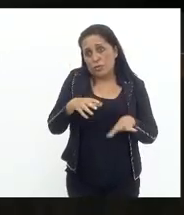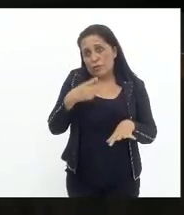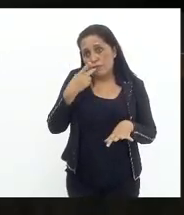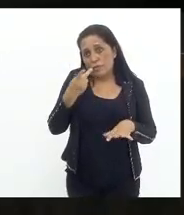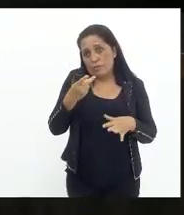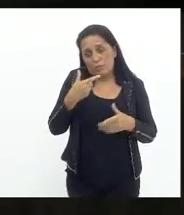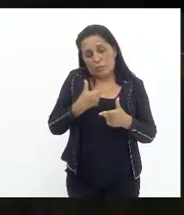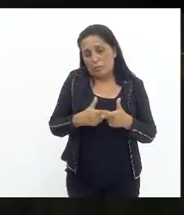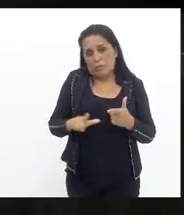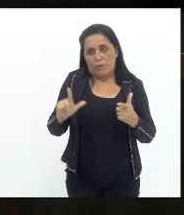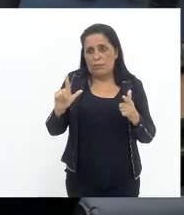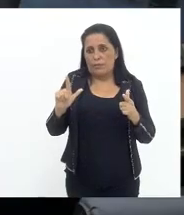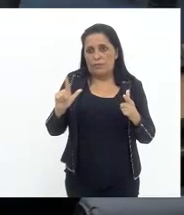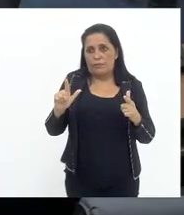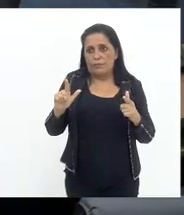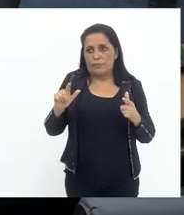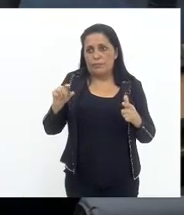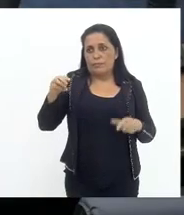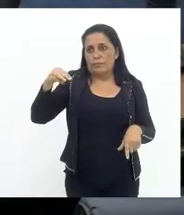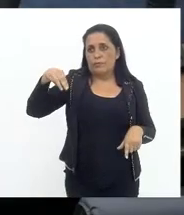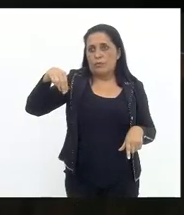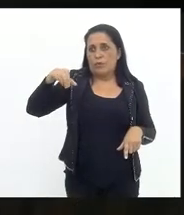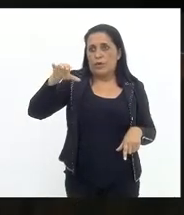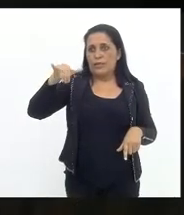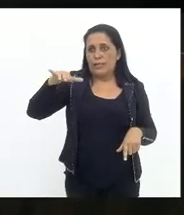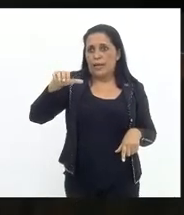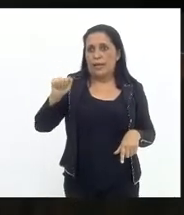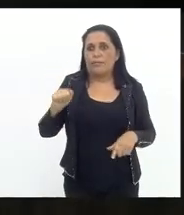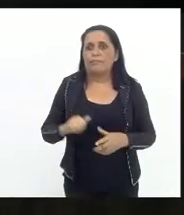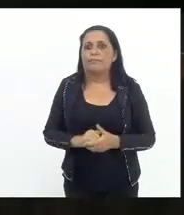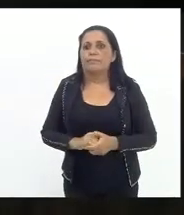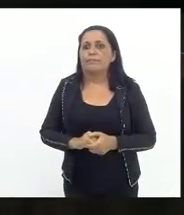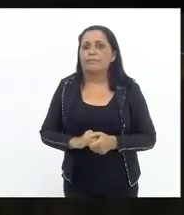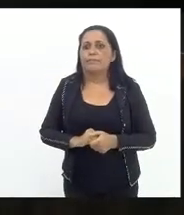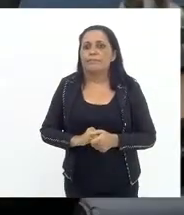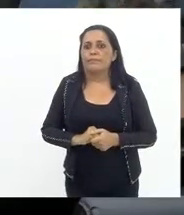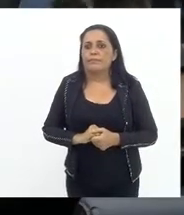problema. Não, Mônica Francisco. Deputada Mônica Francisco, por favor.